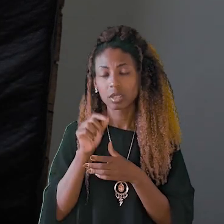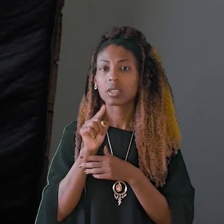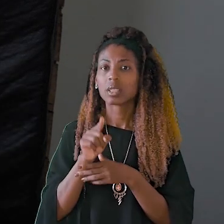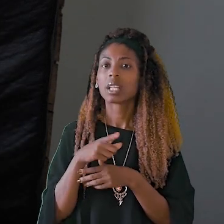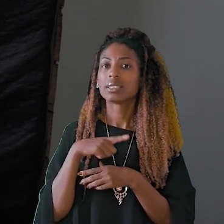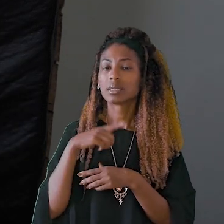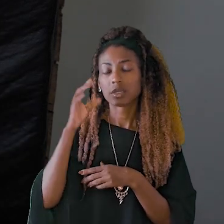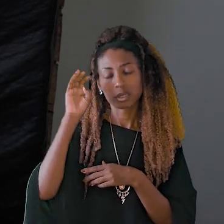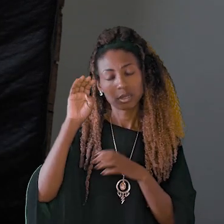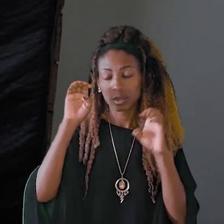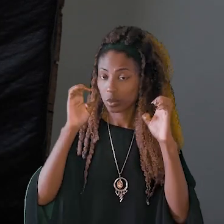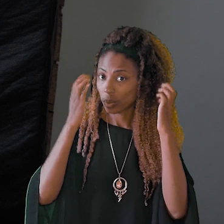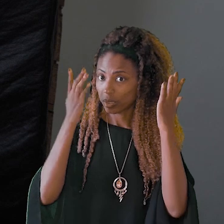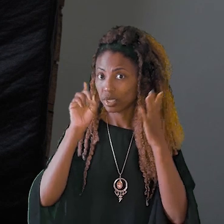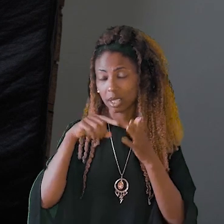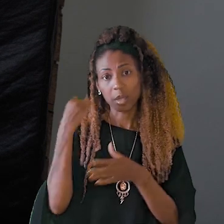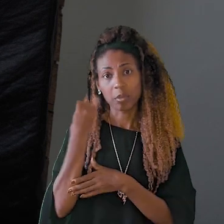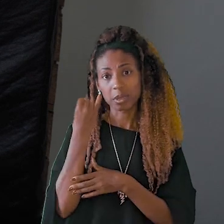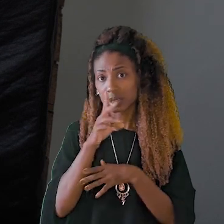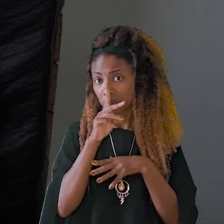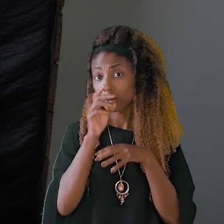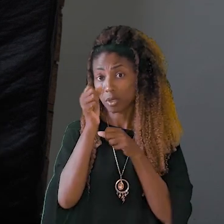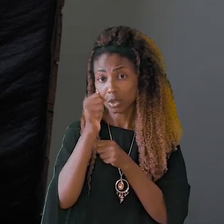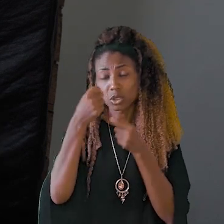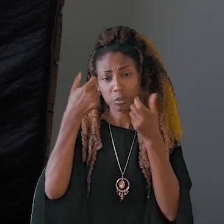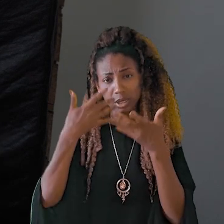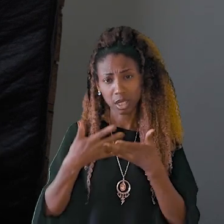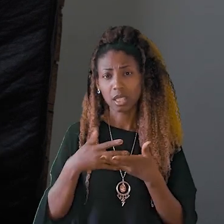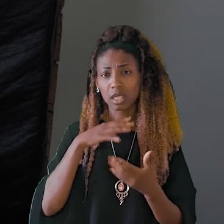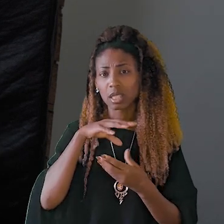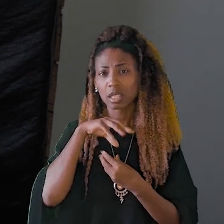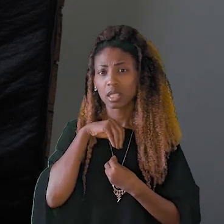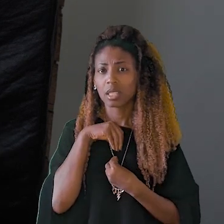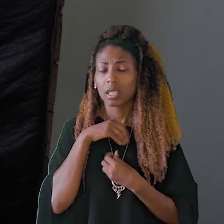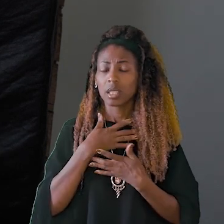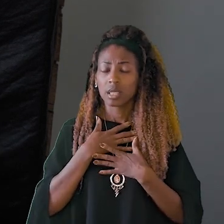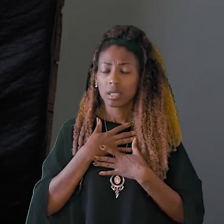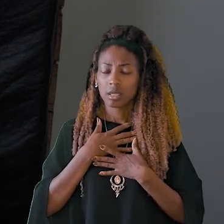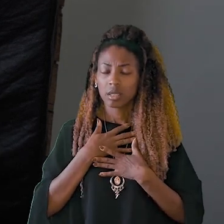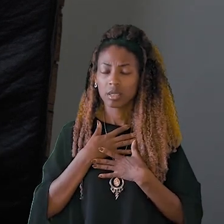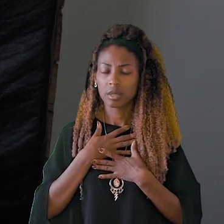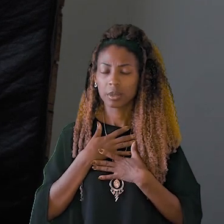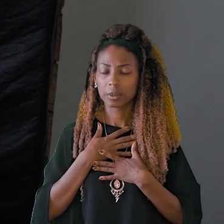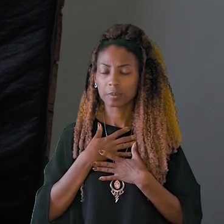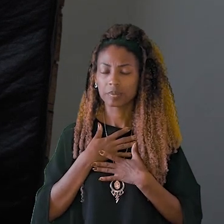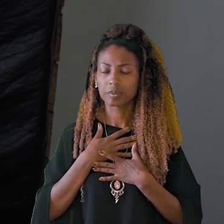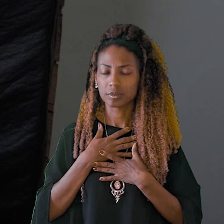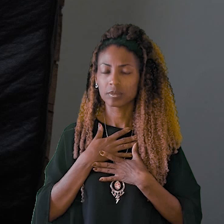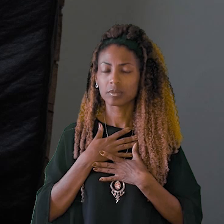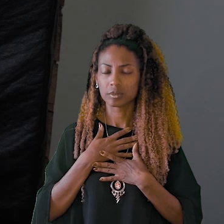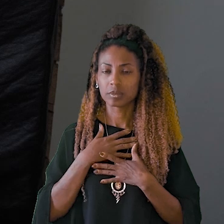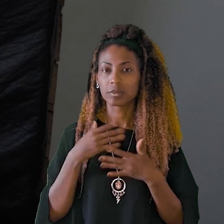trazer por evento. Foi um lugar muito forte, muito espiritual mesmo, assim, o que aconteceu com a Beyoncé foi muito espiritual, eu sempre falo isso. Tipo, o que aconteceu com a Beyoncé foi